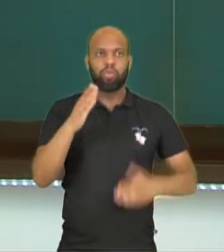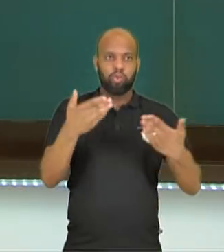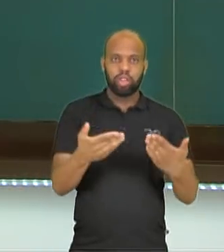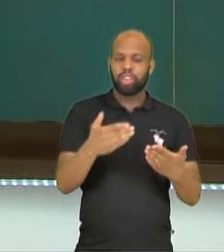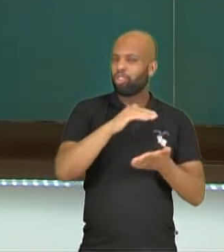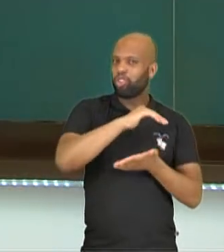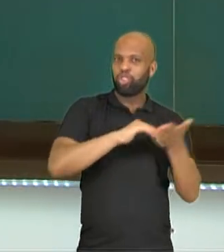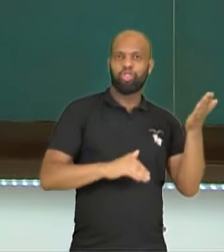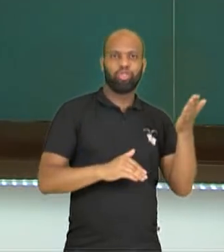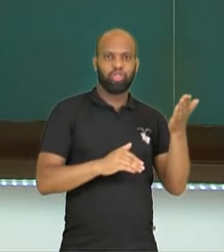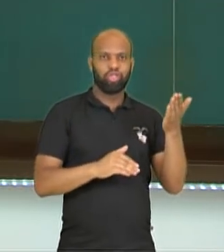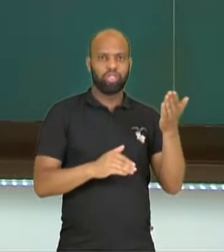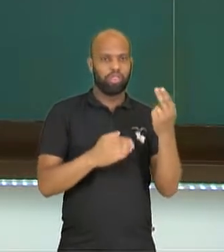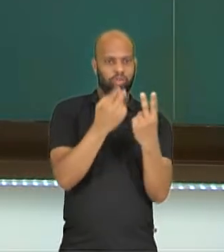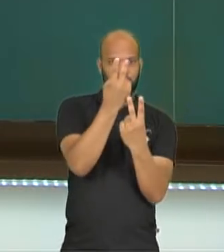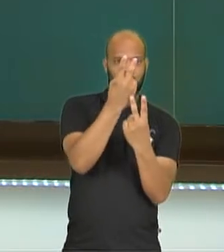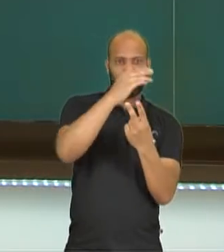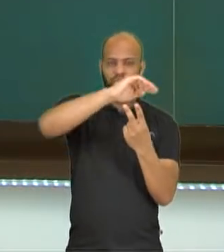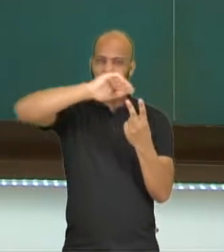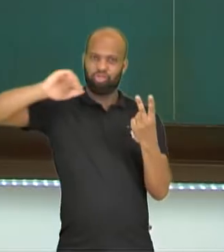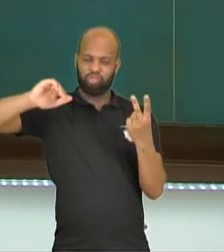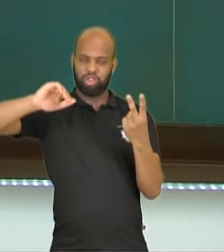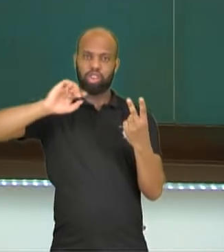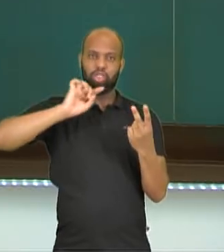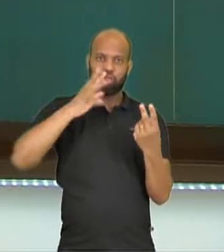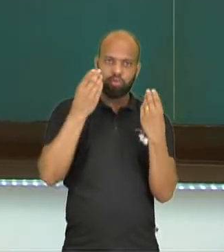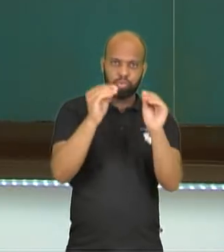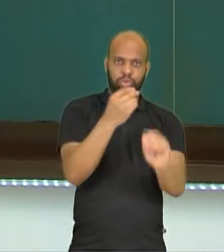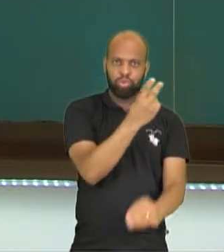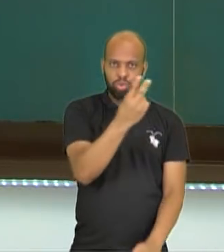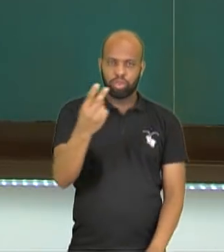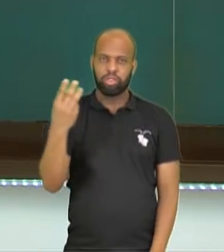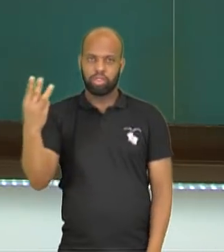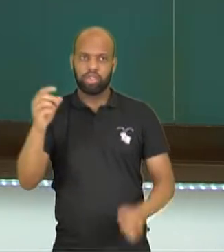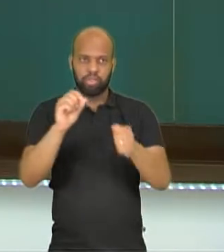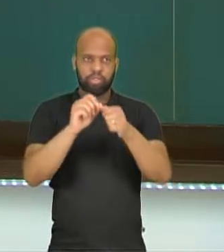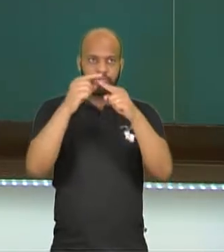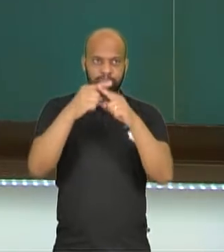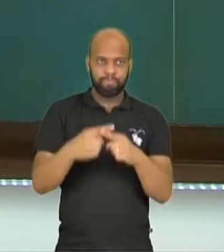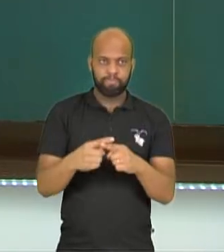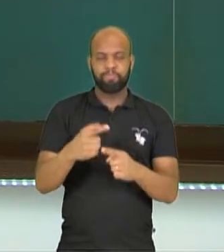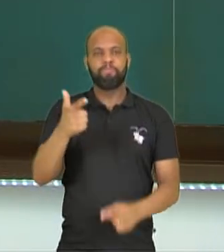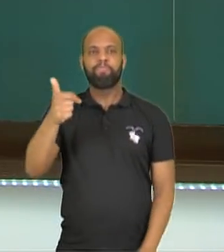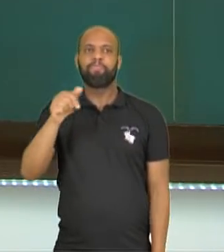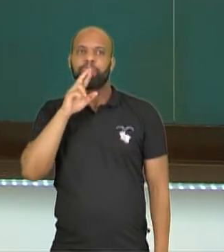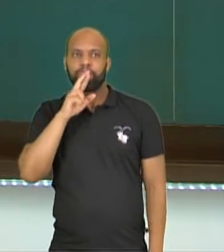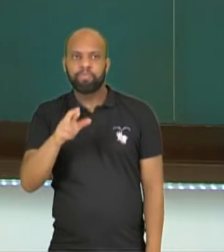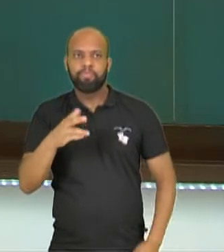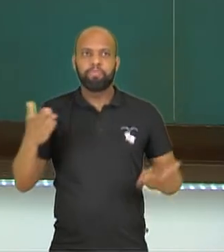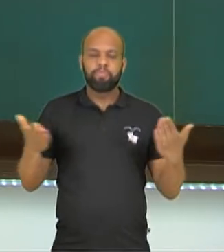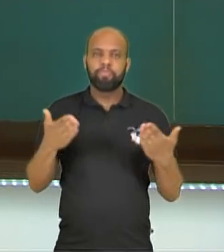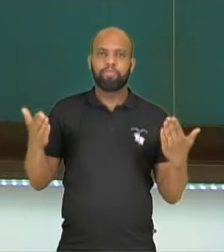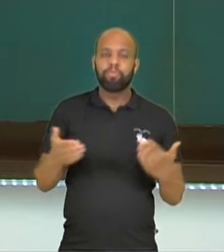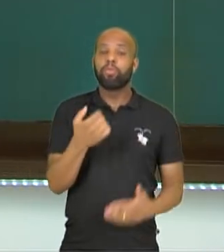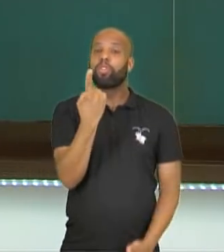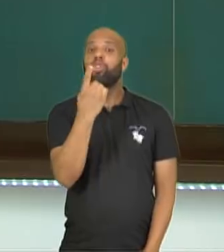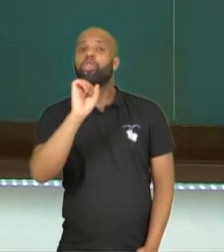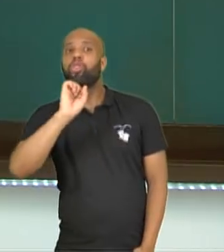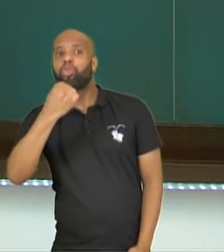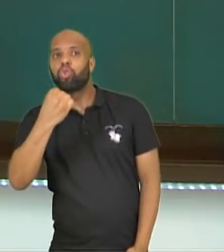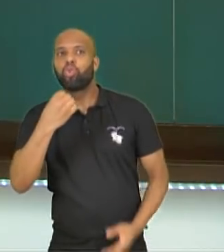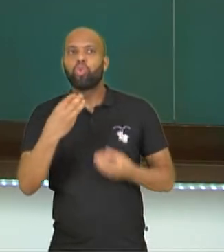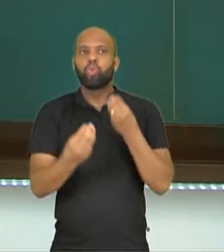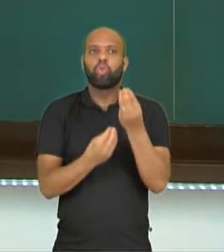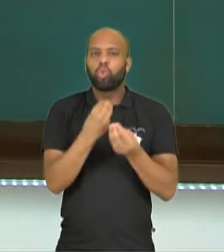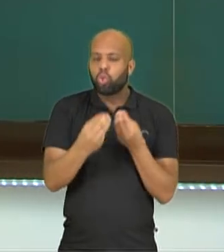vezes 3, 12. E o 18, que é o último? Divido por 2 dá 9, 9 é ímpar. Divido por 3 dá